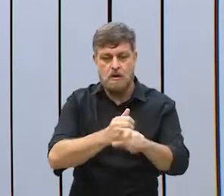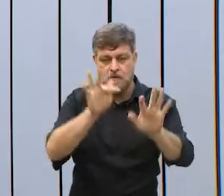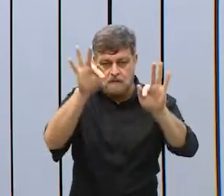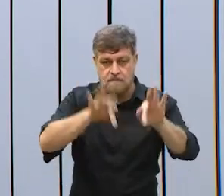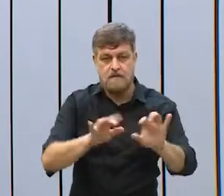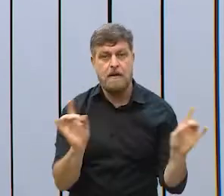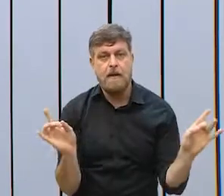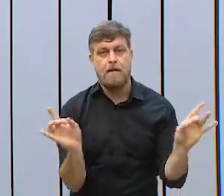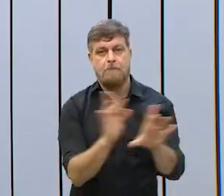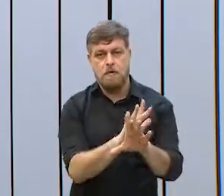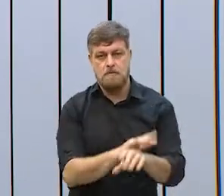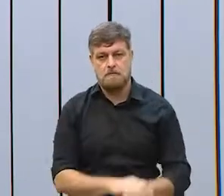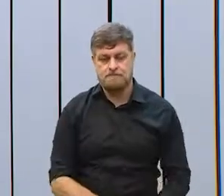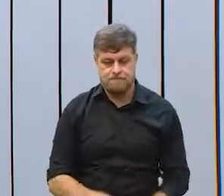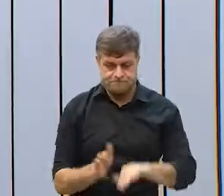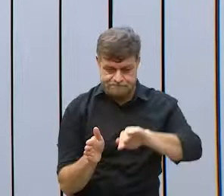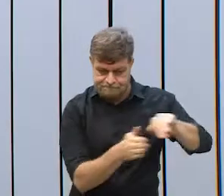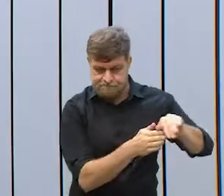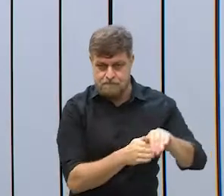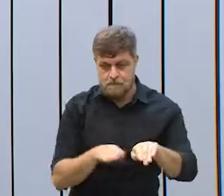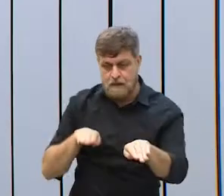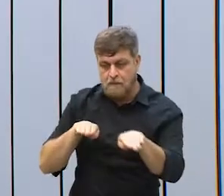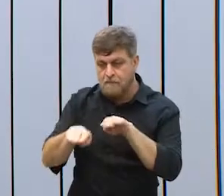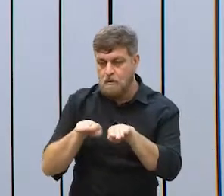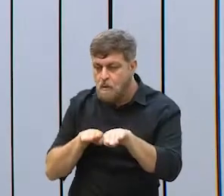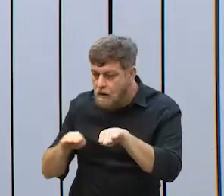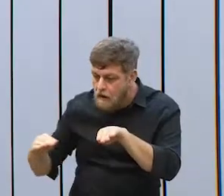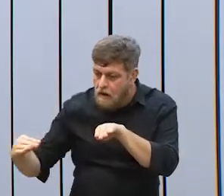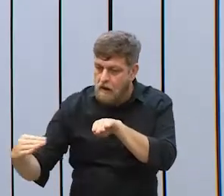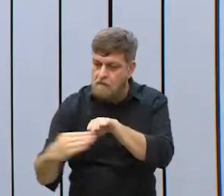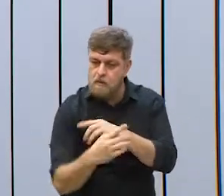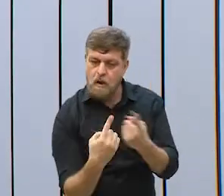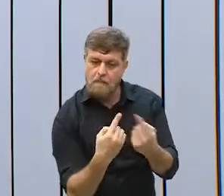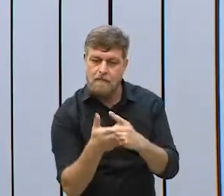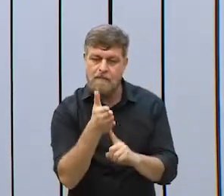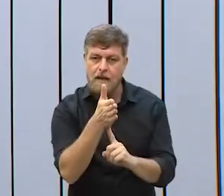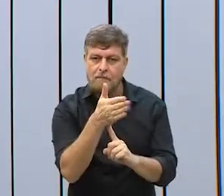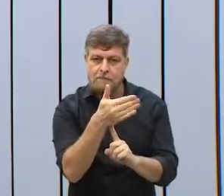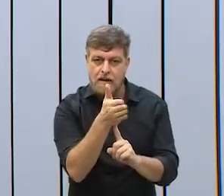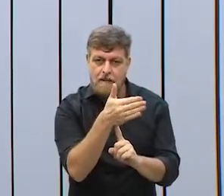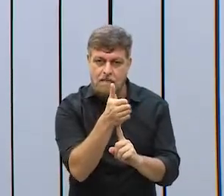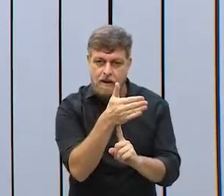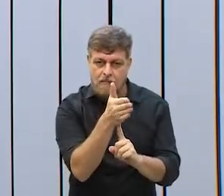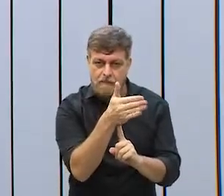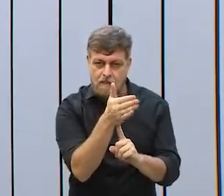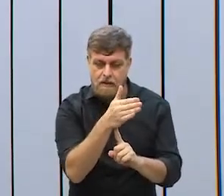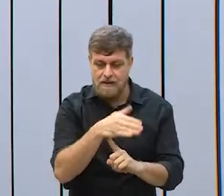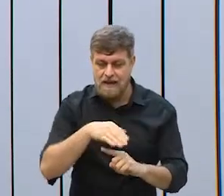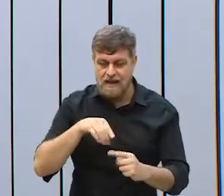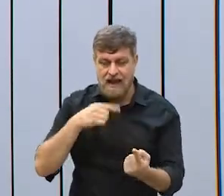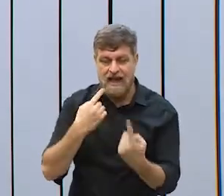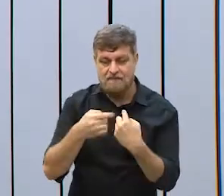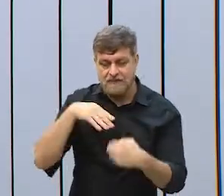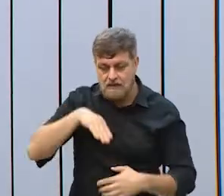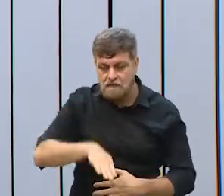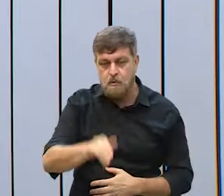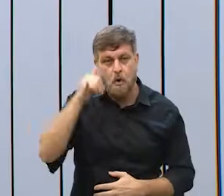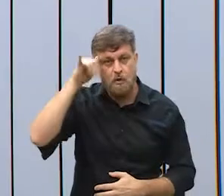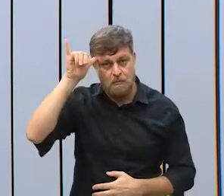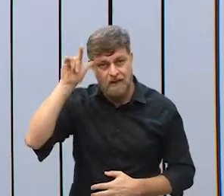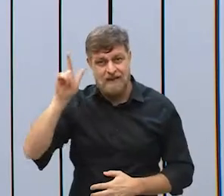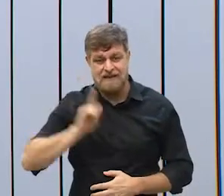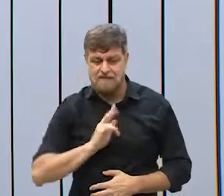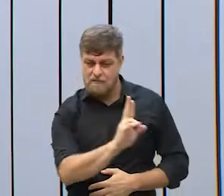concluído esse processo. Já da alça de acesso da Bandeirantes, que é a mobilidade urbana, da John Boy Dunlop, nós tivemos